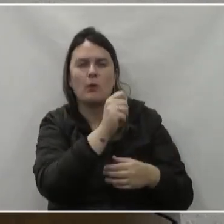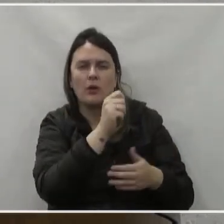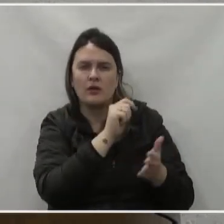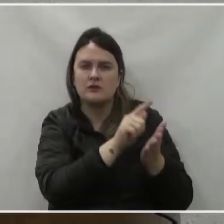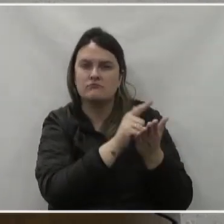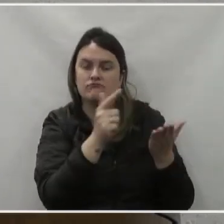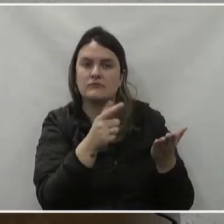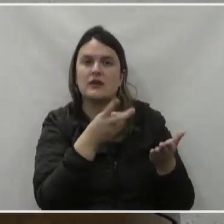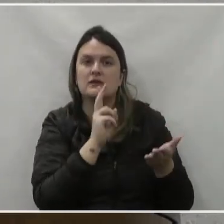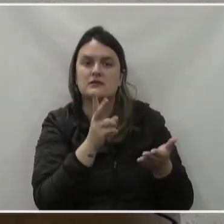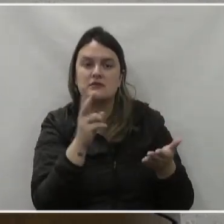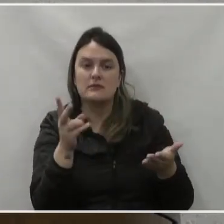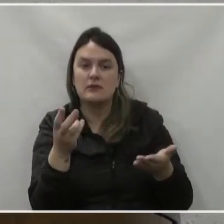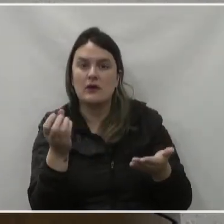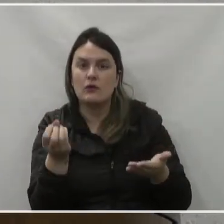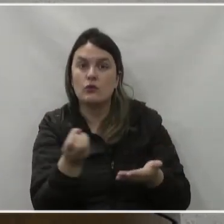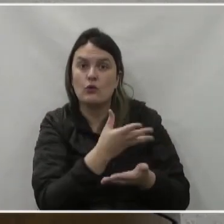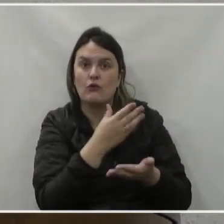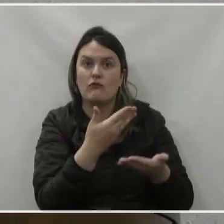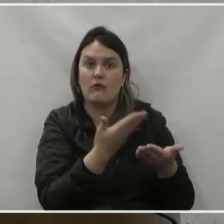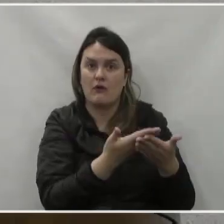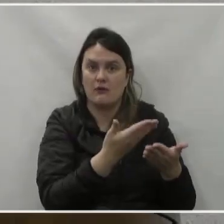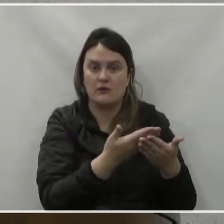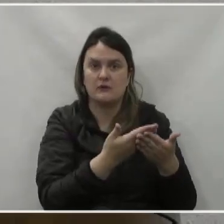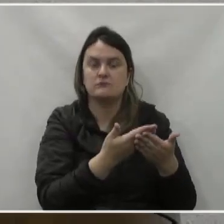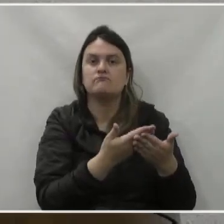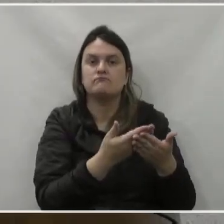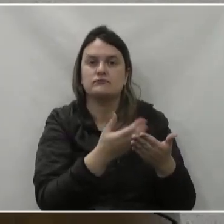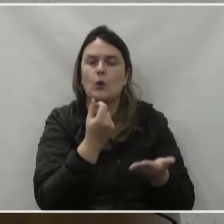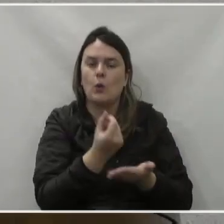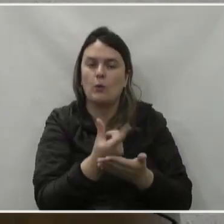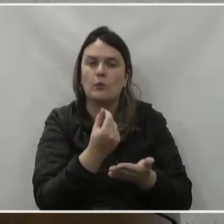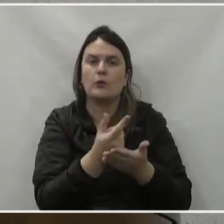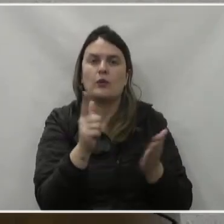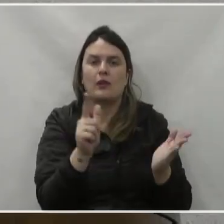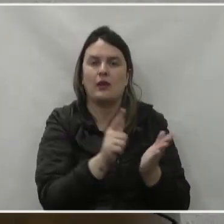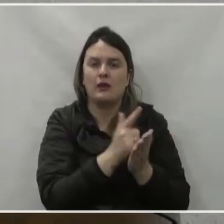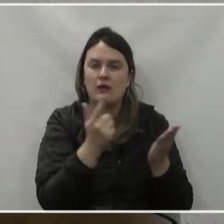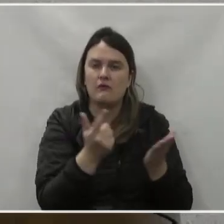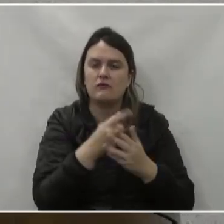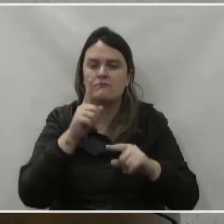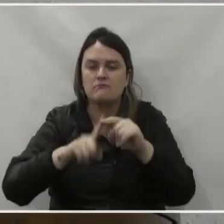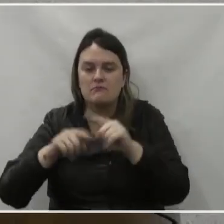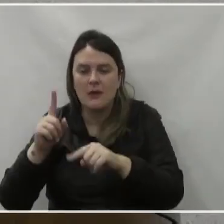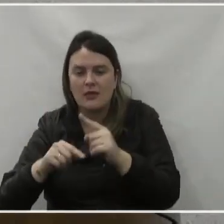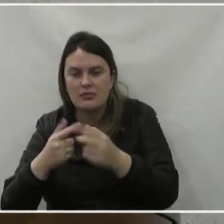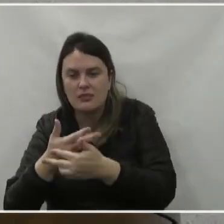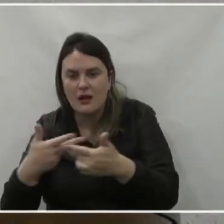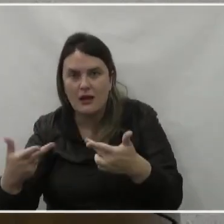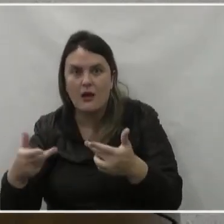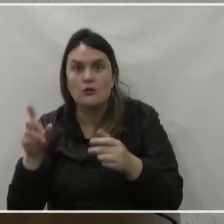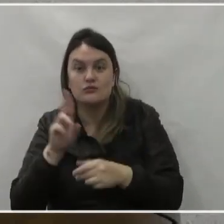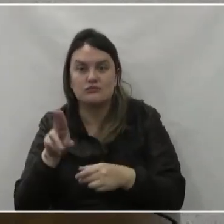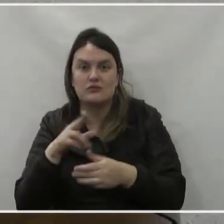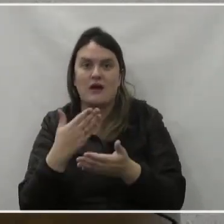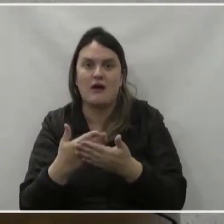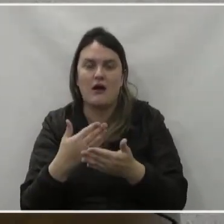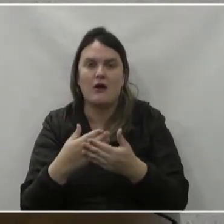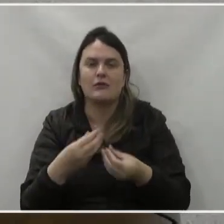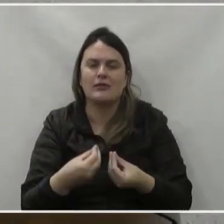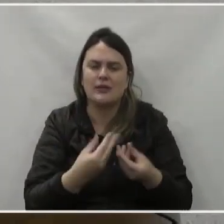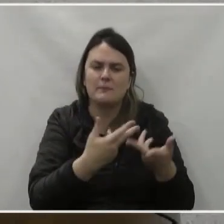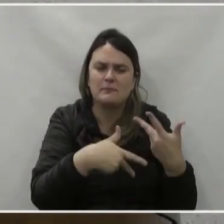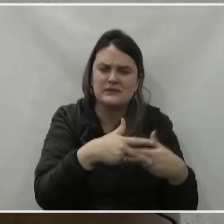e levamos algo novo para os alunos. Compramos livros, objetos que ilustrem a aula,